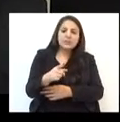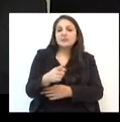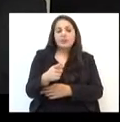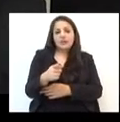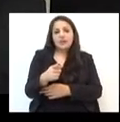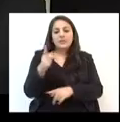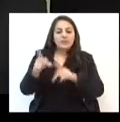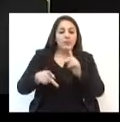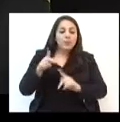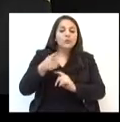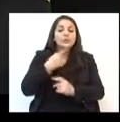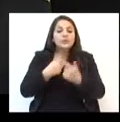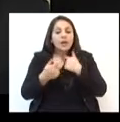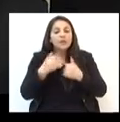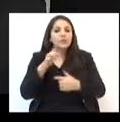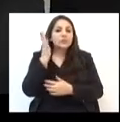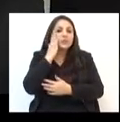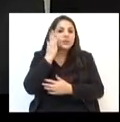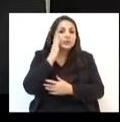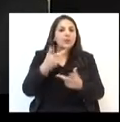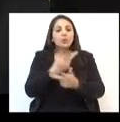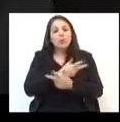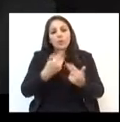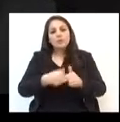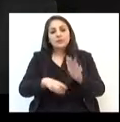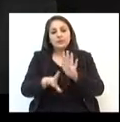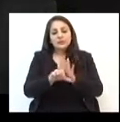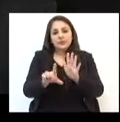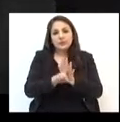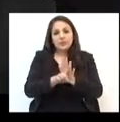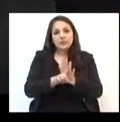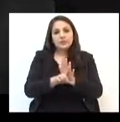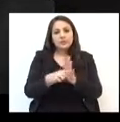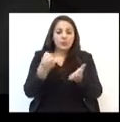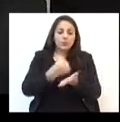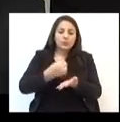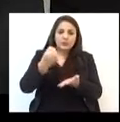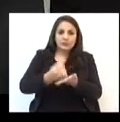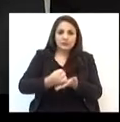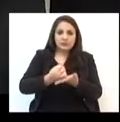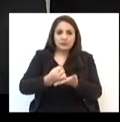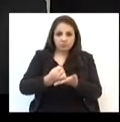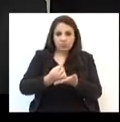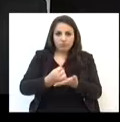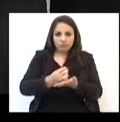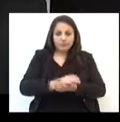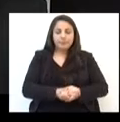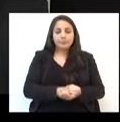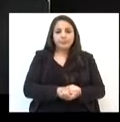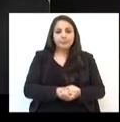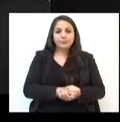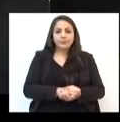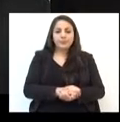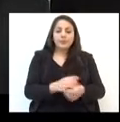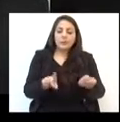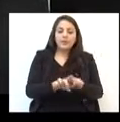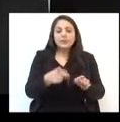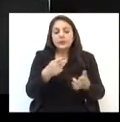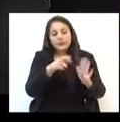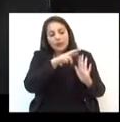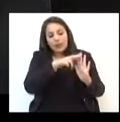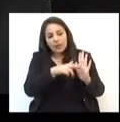que definiu alguns critérios legais para a contratação dos cargos comissionados, né? E entre esses critérios, por exemplo,